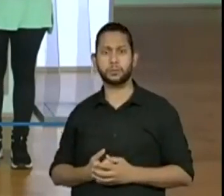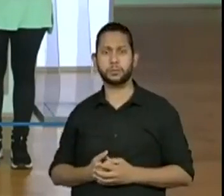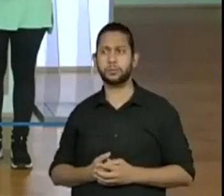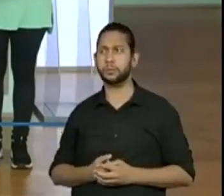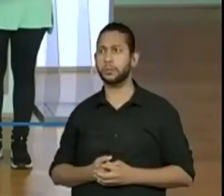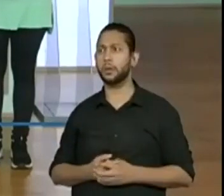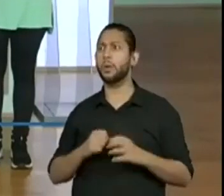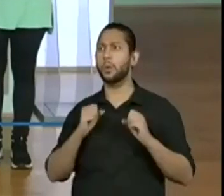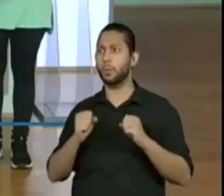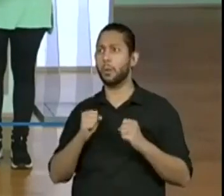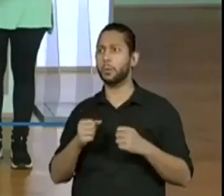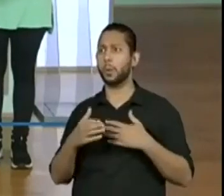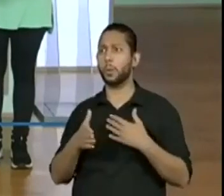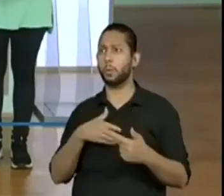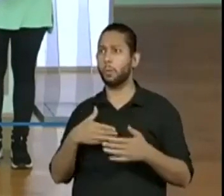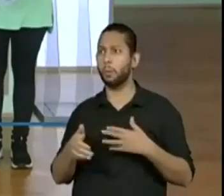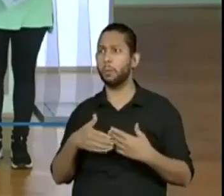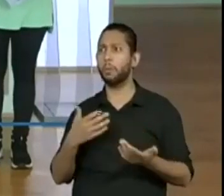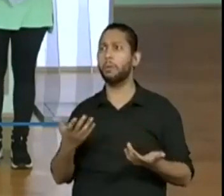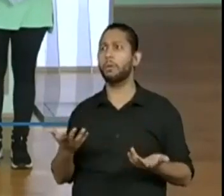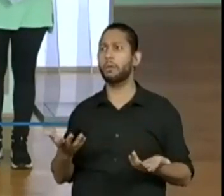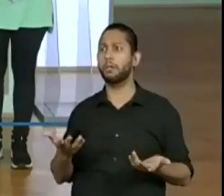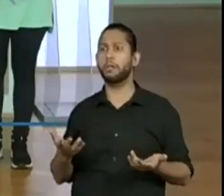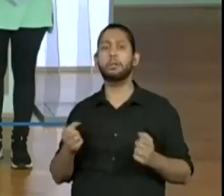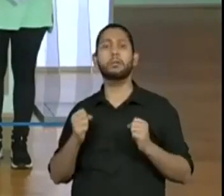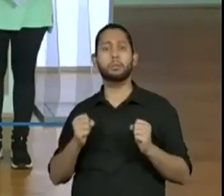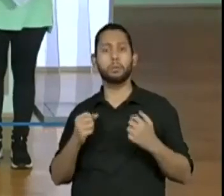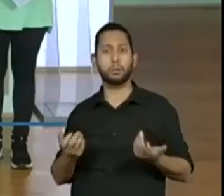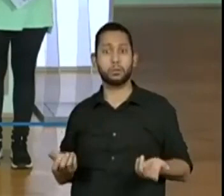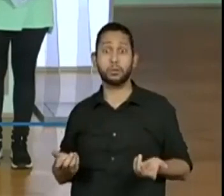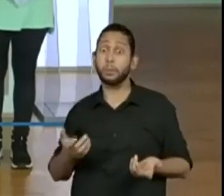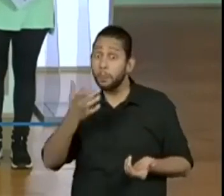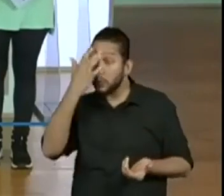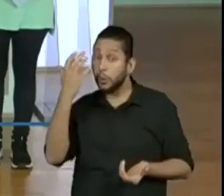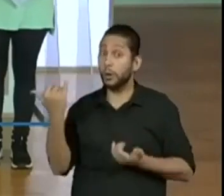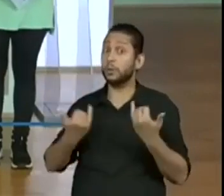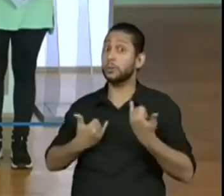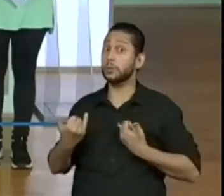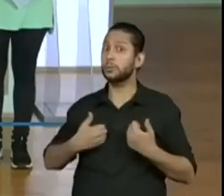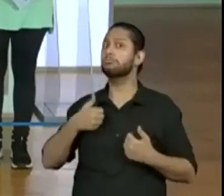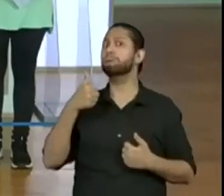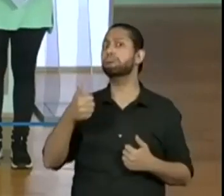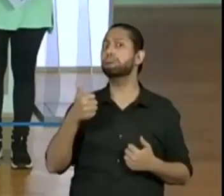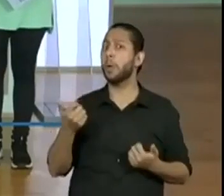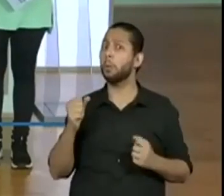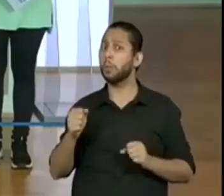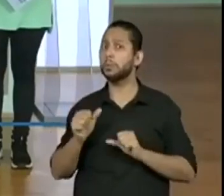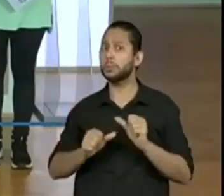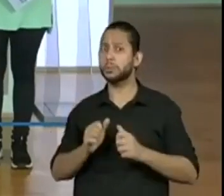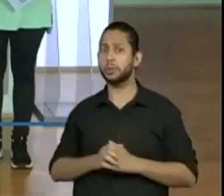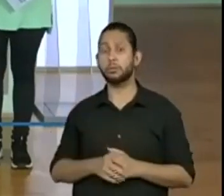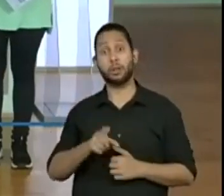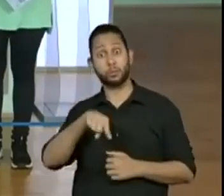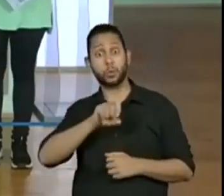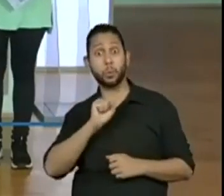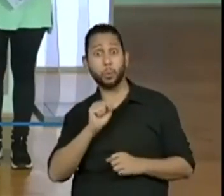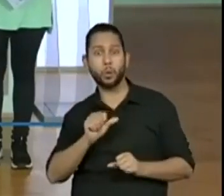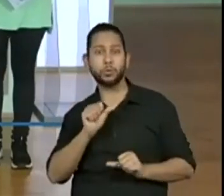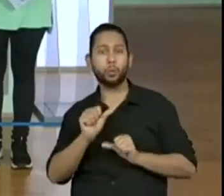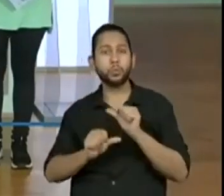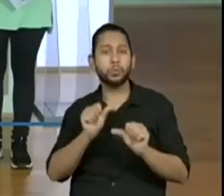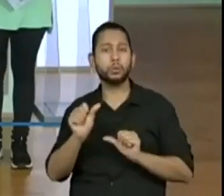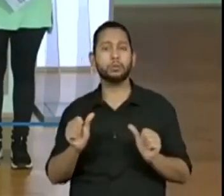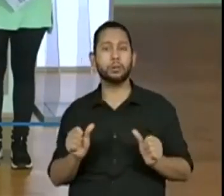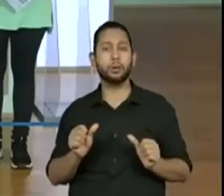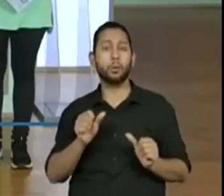Pode ser feito em qualquer parte, professora? Tem gente falando que sim, a maioria respondendo sim. A gente pode fazer alteração,